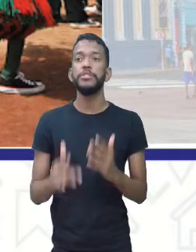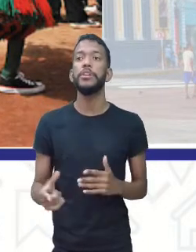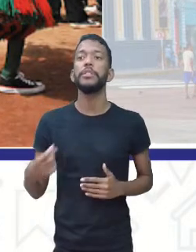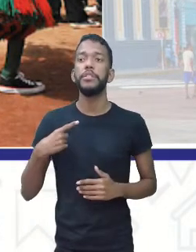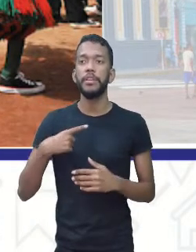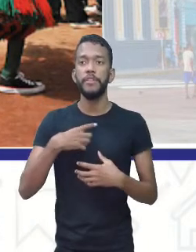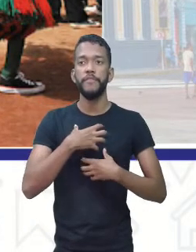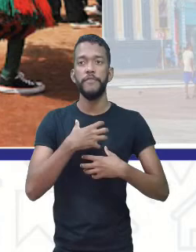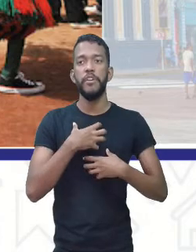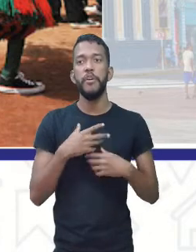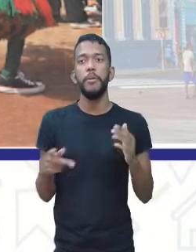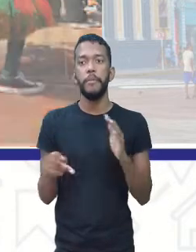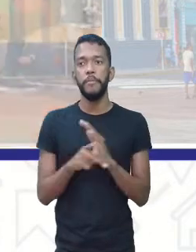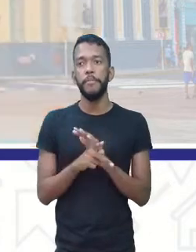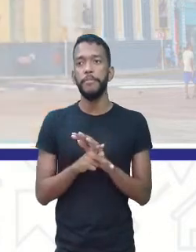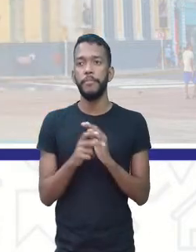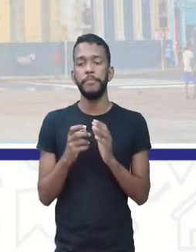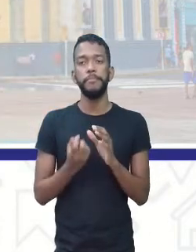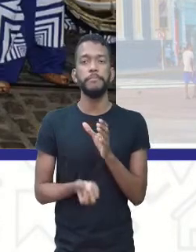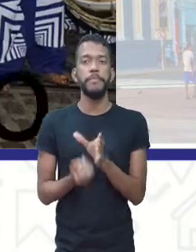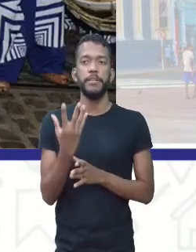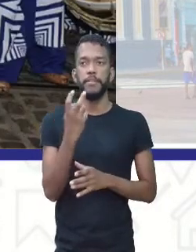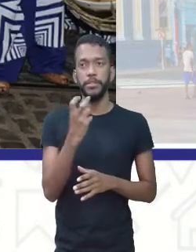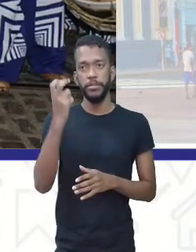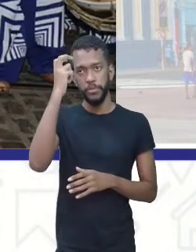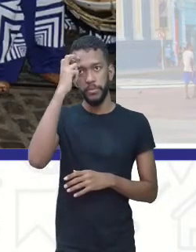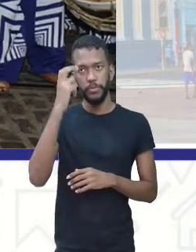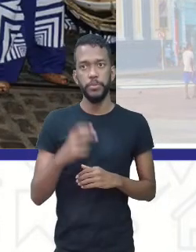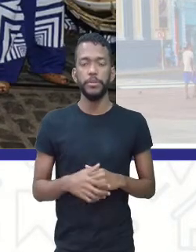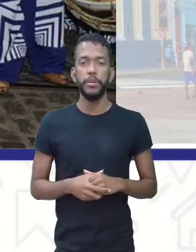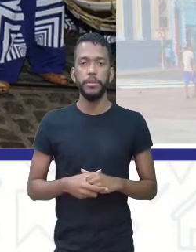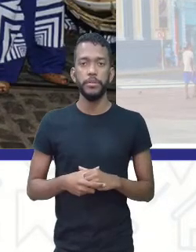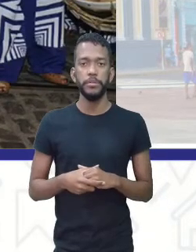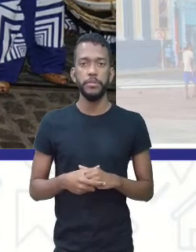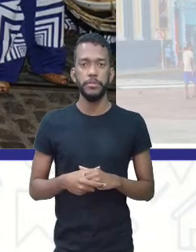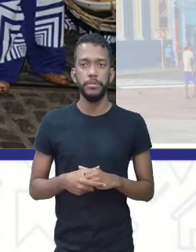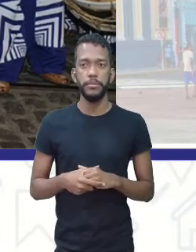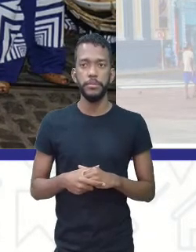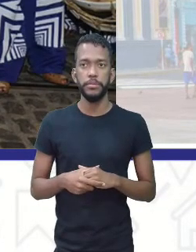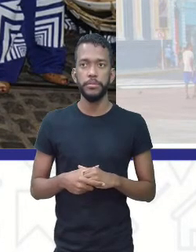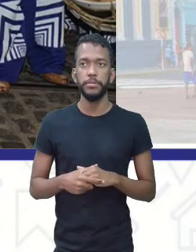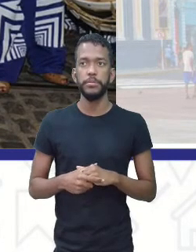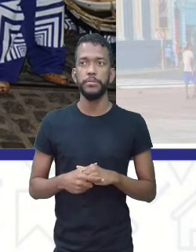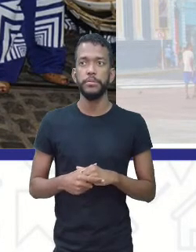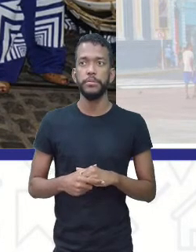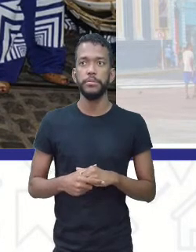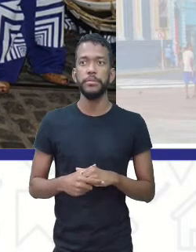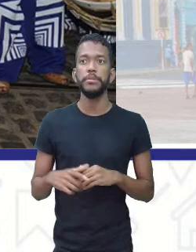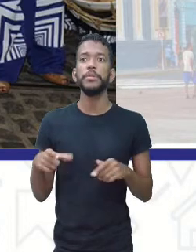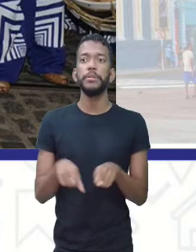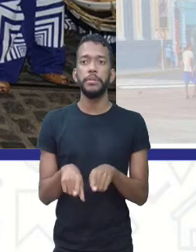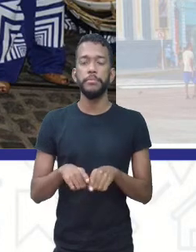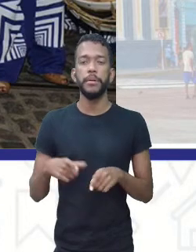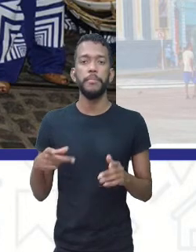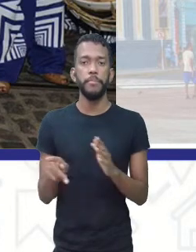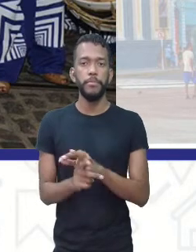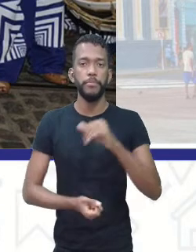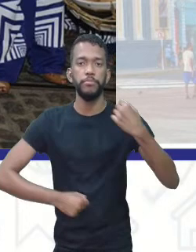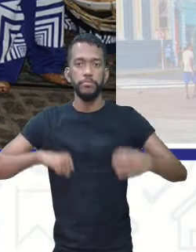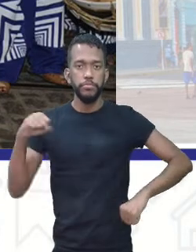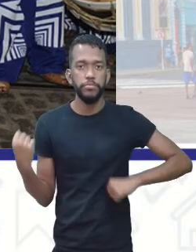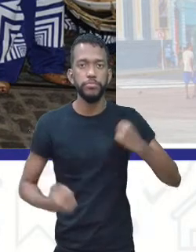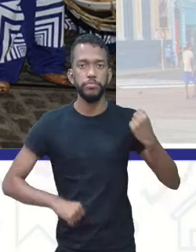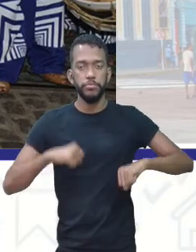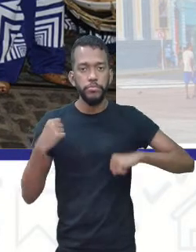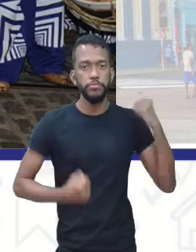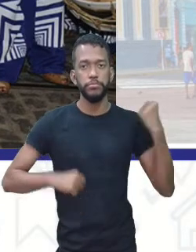né, de manifestação cultural, e o desfile do Maracatu Nação. Todas essas fotos